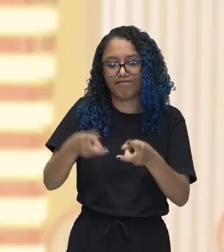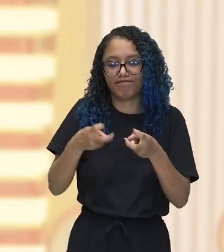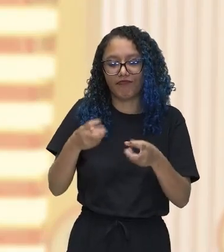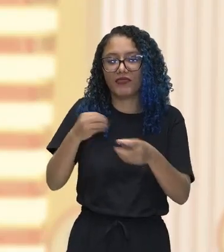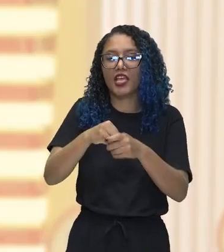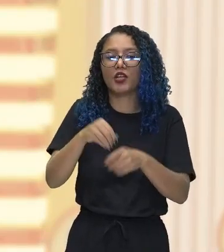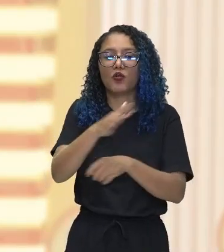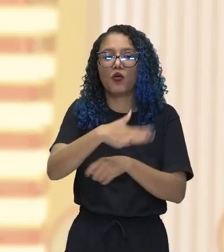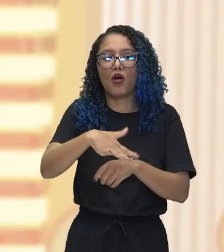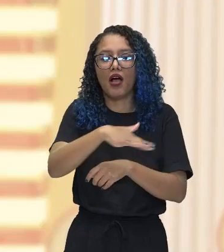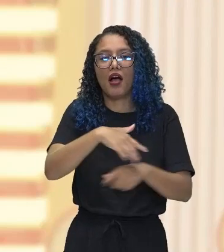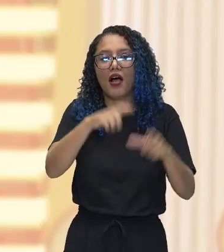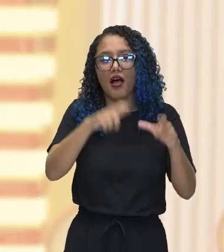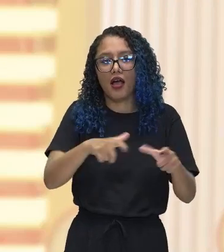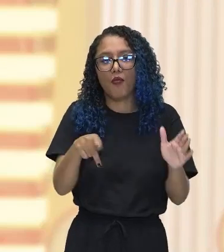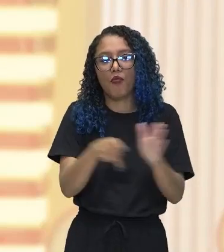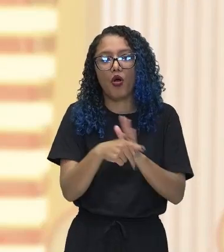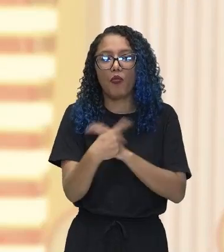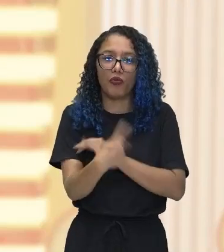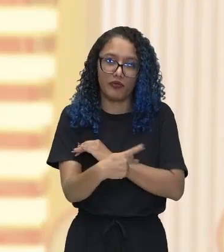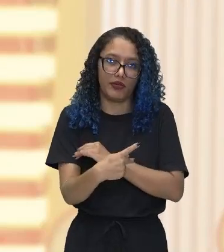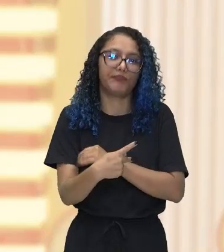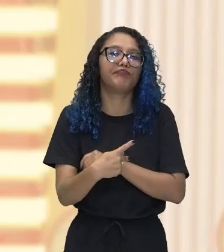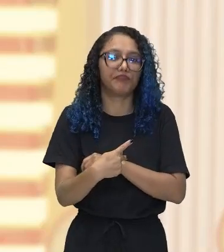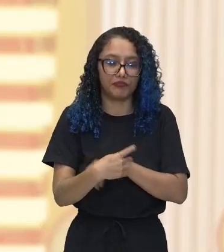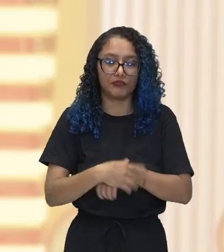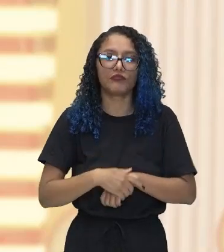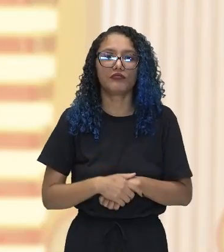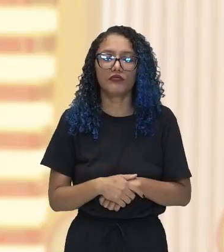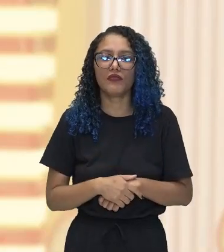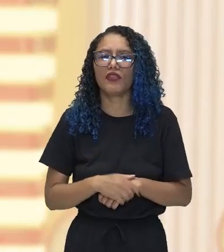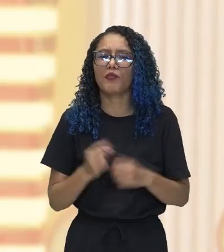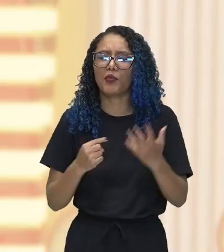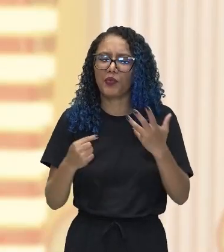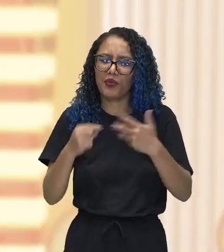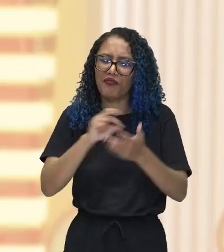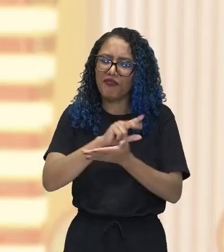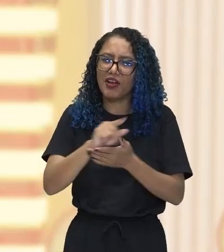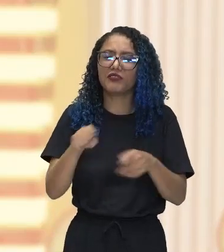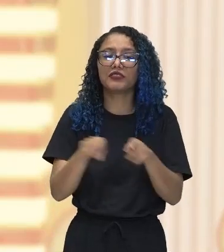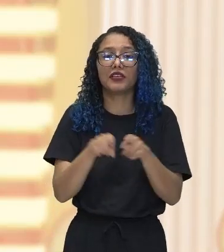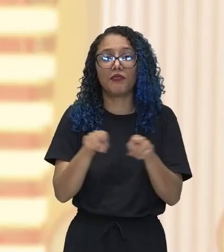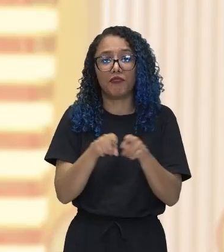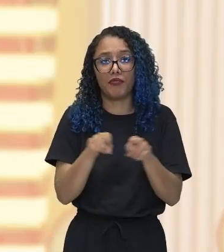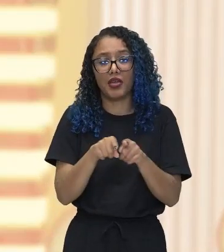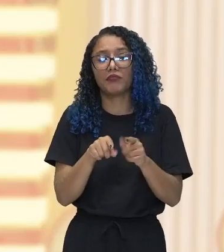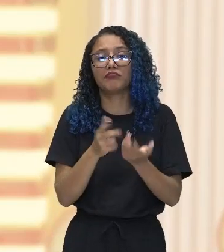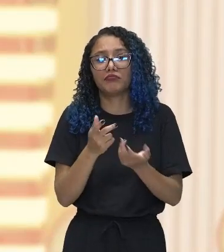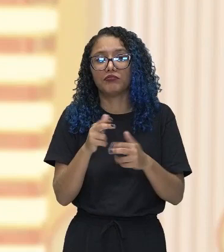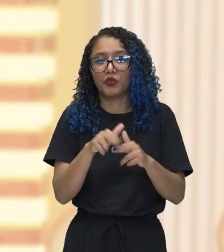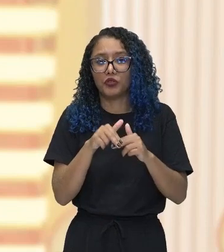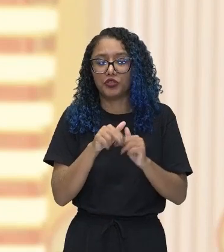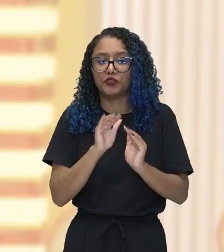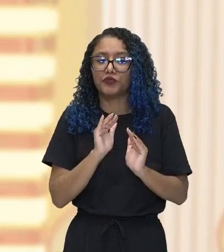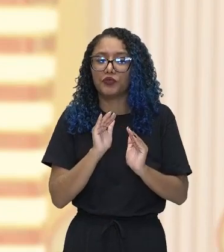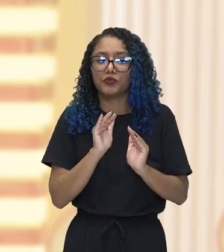tá? Então são vários elementos que compõem também esse tipo de violência para com as